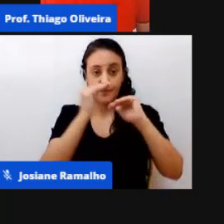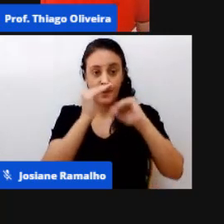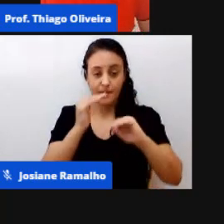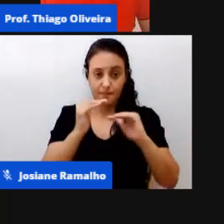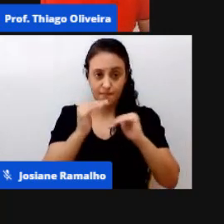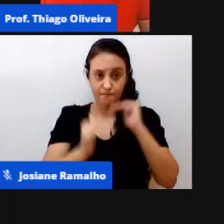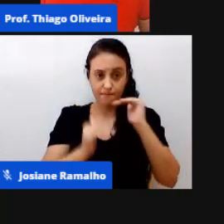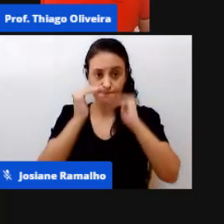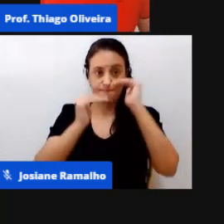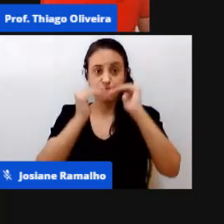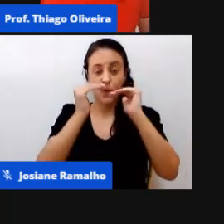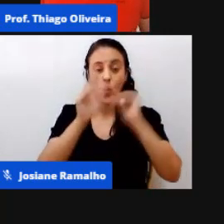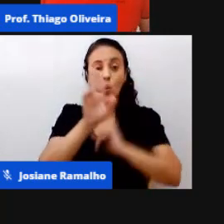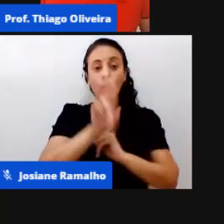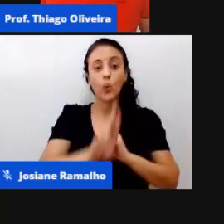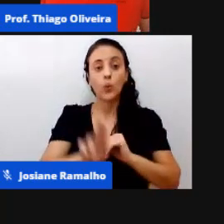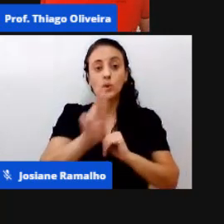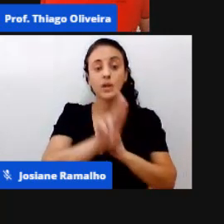de,